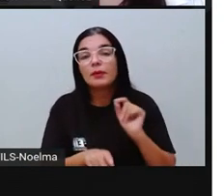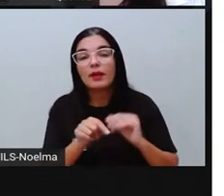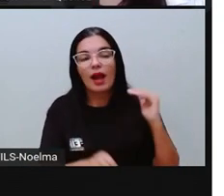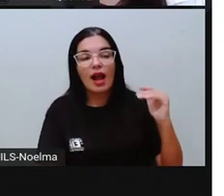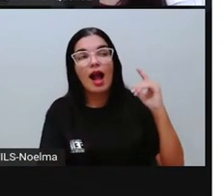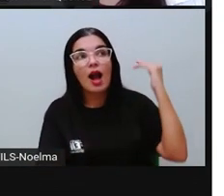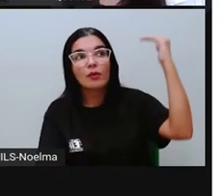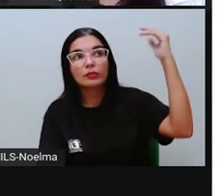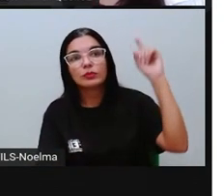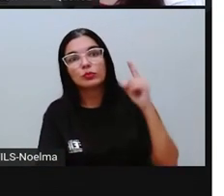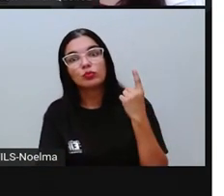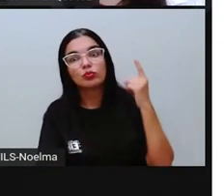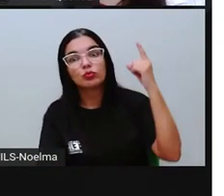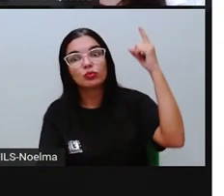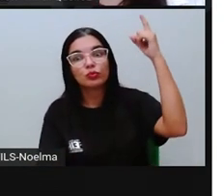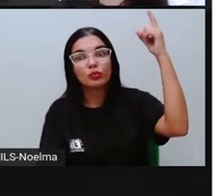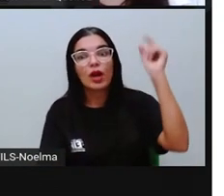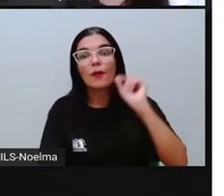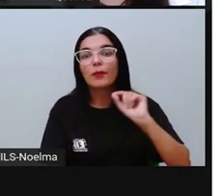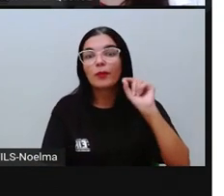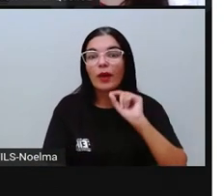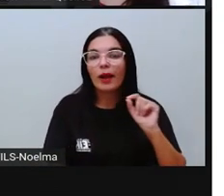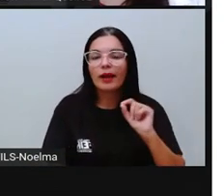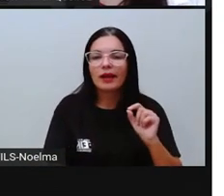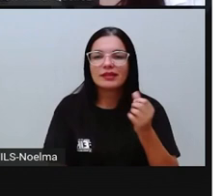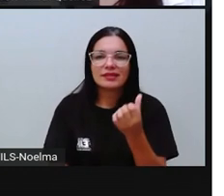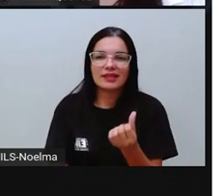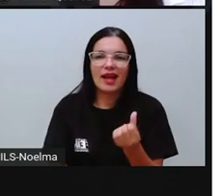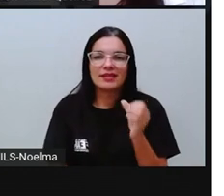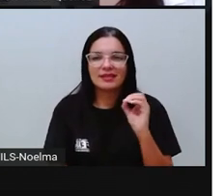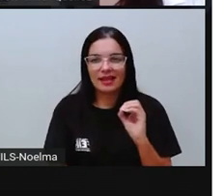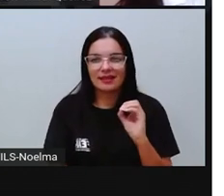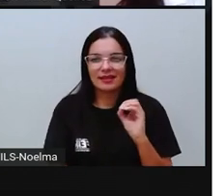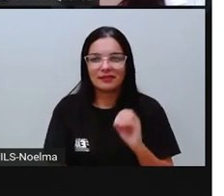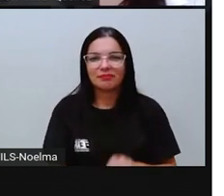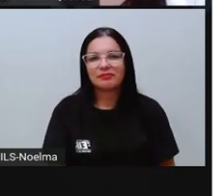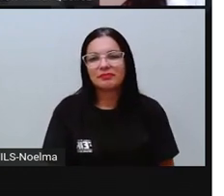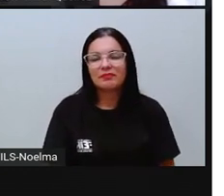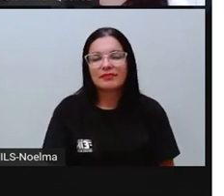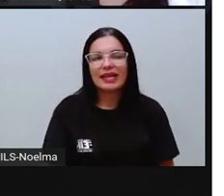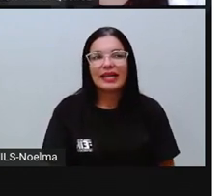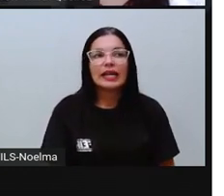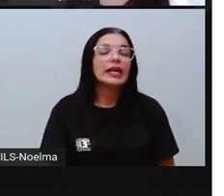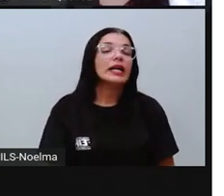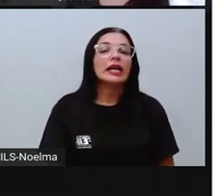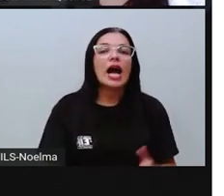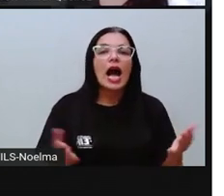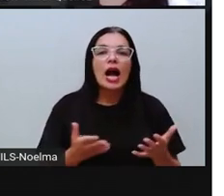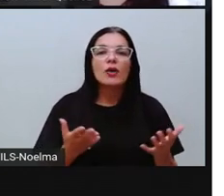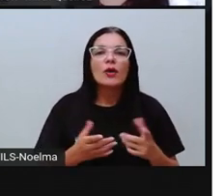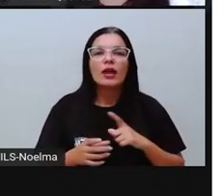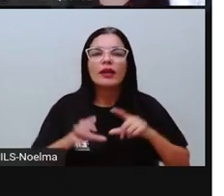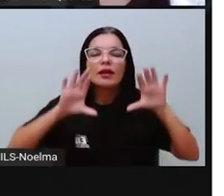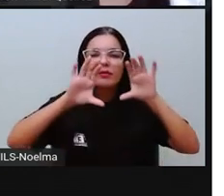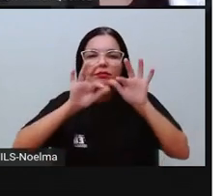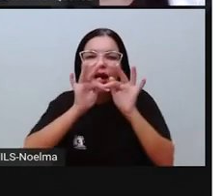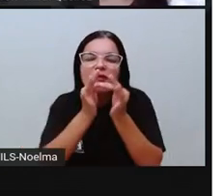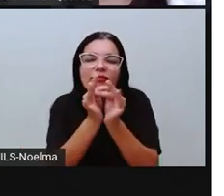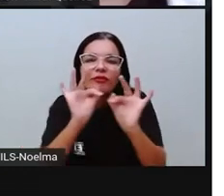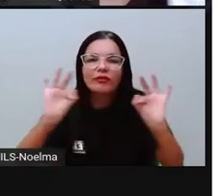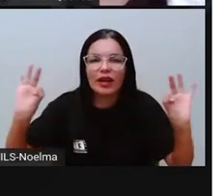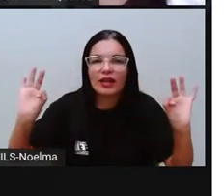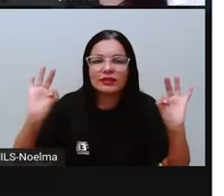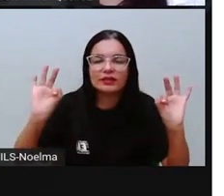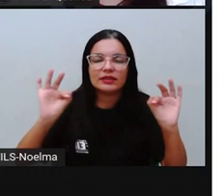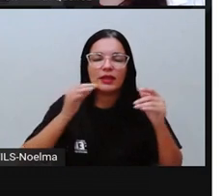altura. Uma expressão que é bastante interessante, eu acredito que vocês já tenham ouvido falar, né? Não sei se vocês